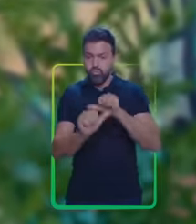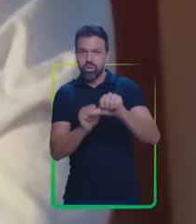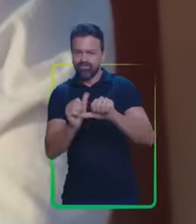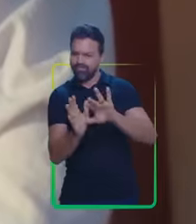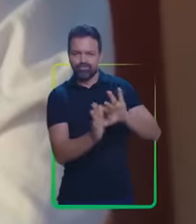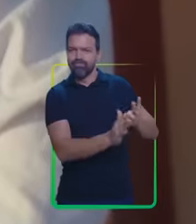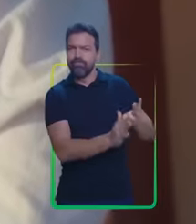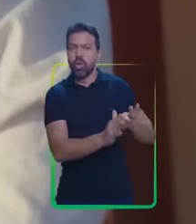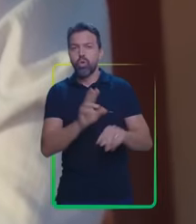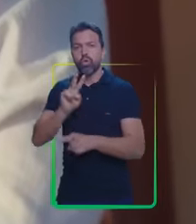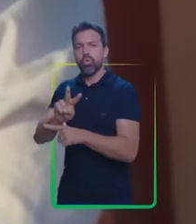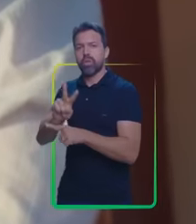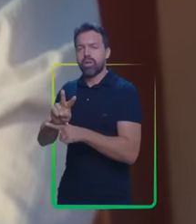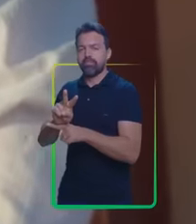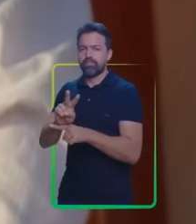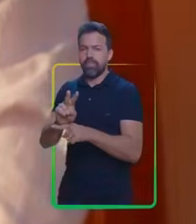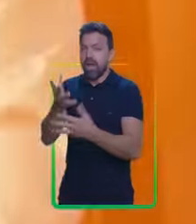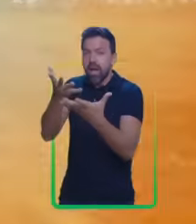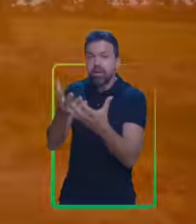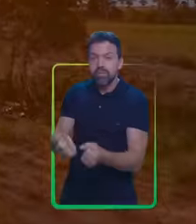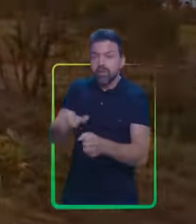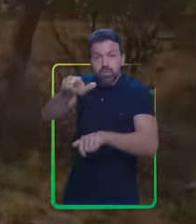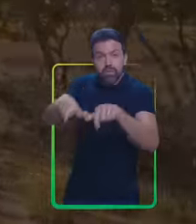acolher quem trabalha,